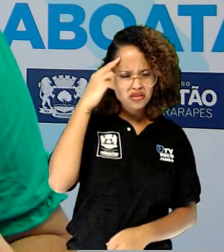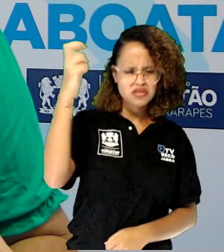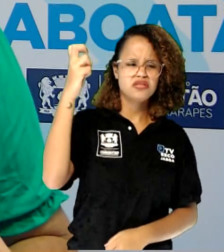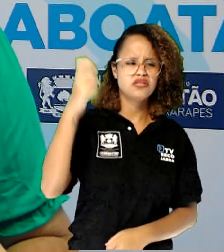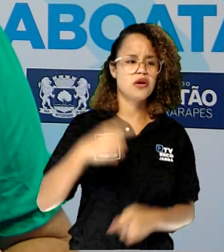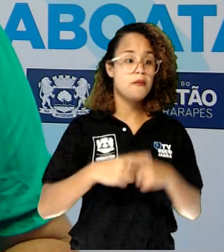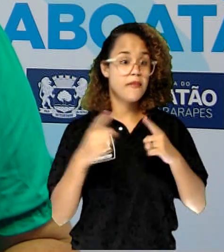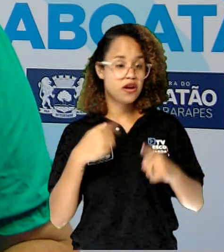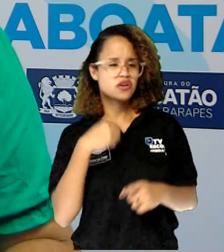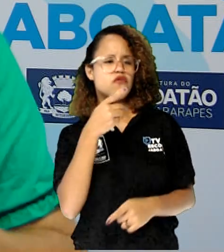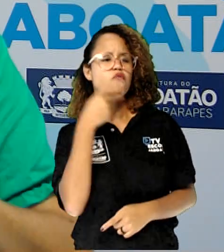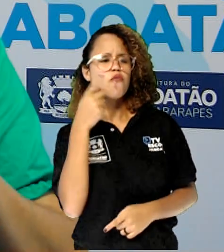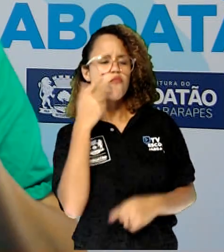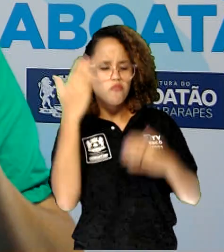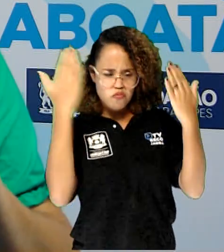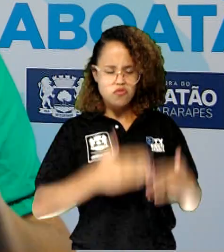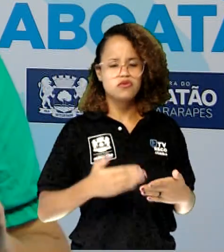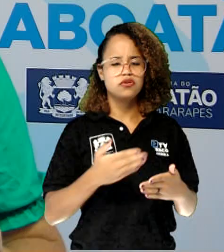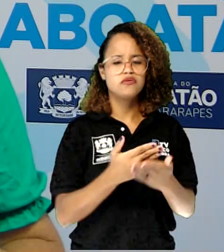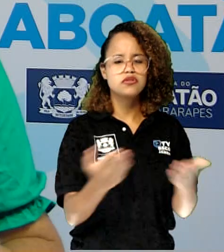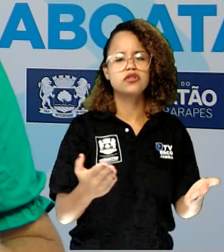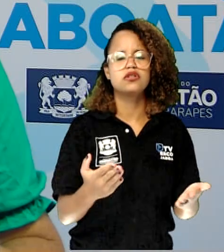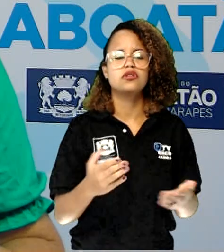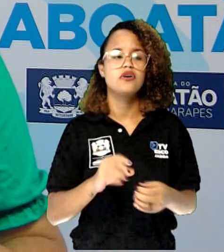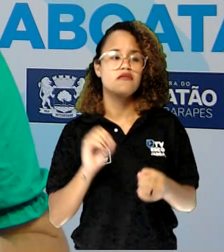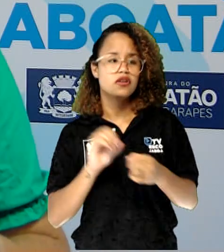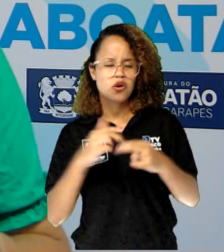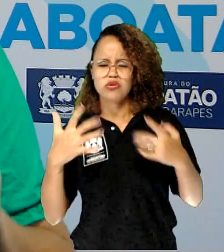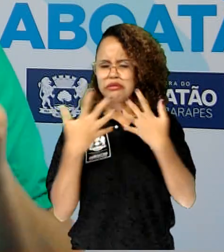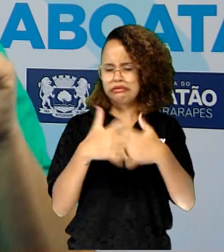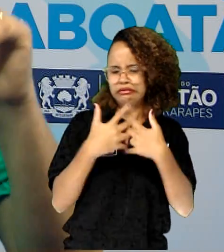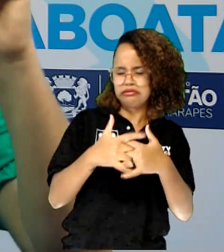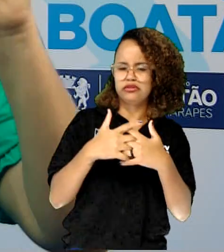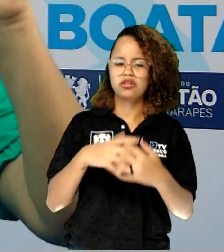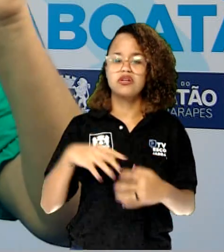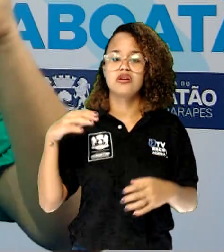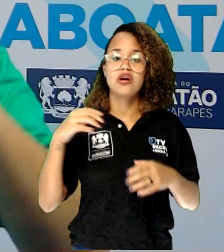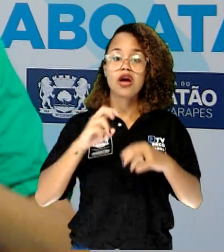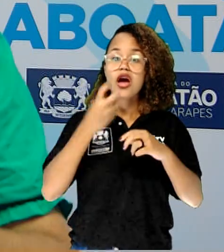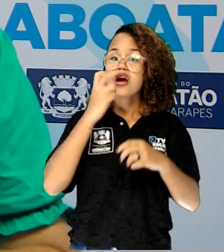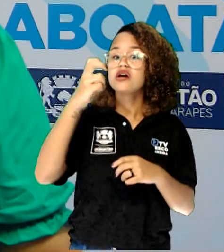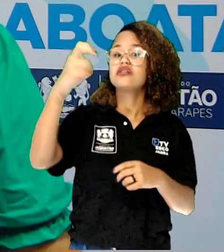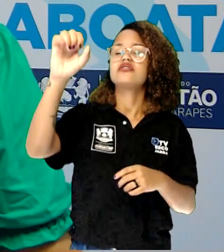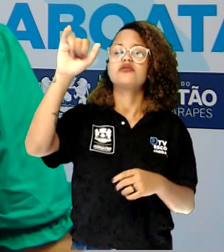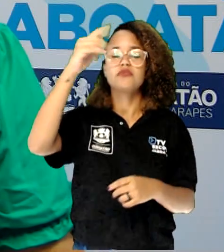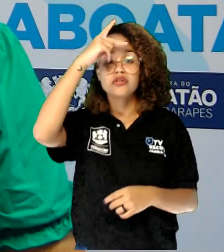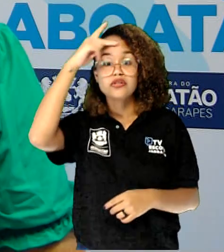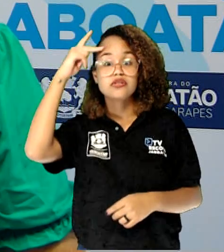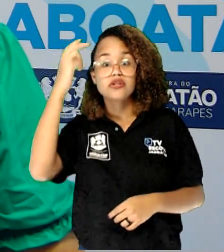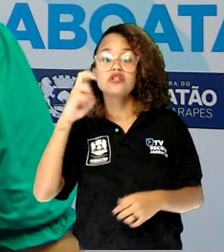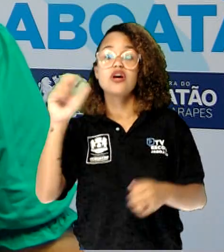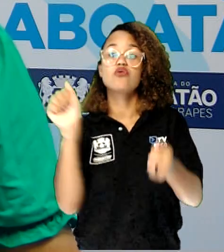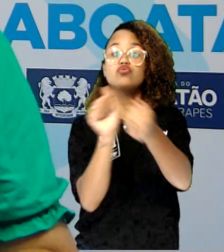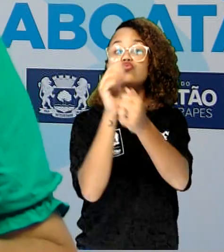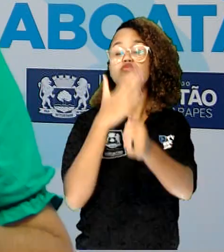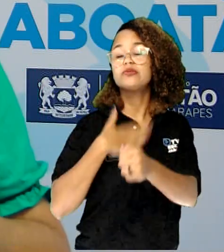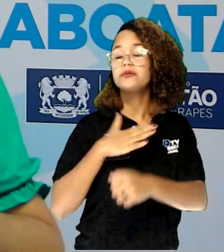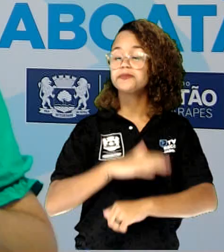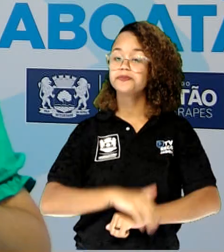pois eu vou lhe provar sem fazer muito alarido. Canta mais quem canta longe, quero ver cantar comigo.